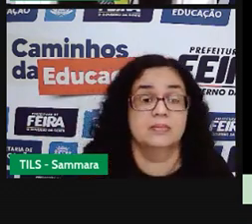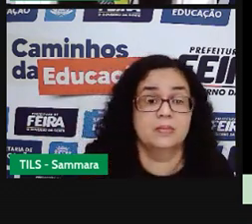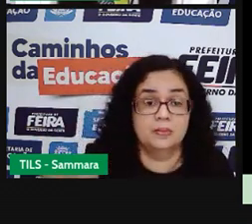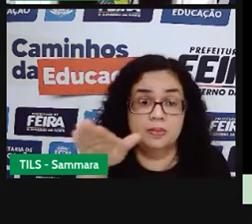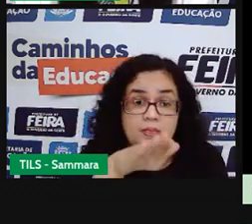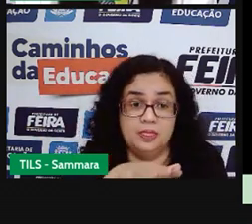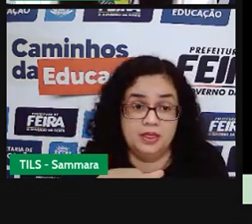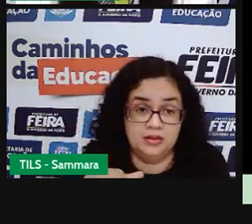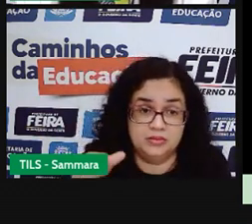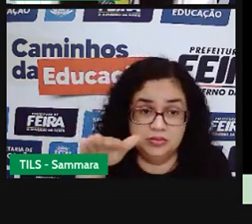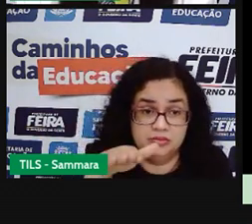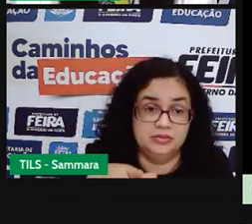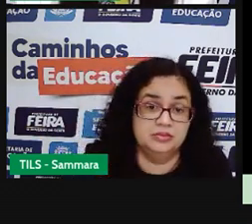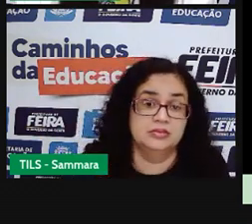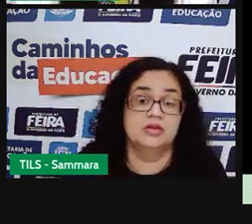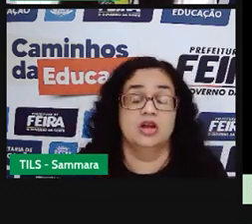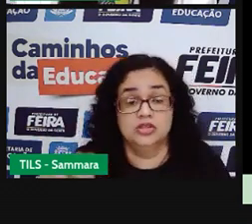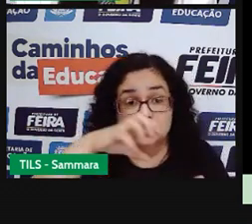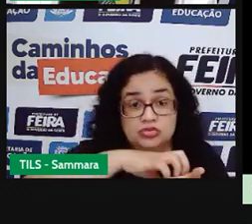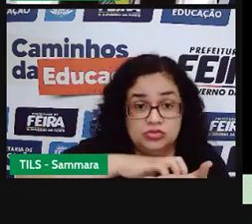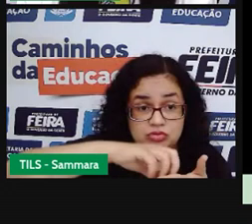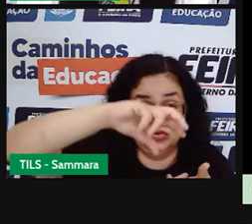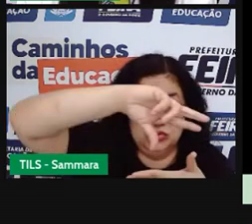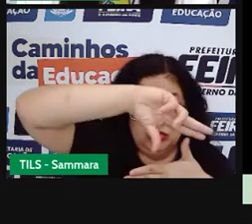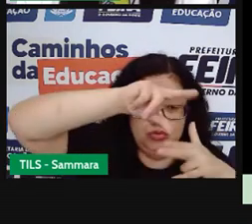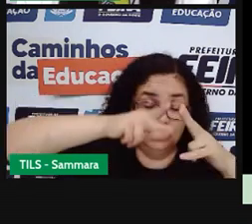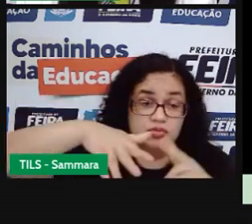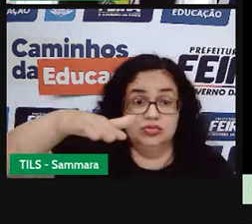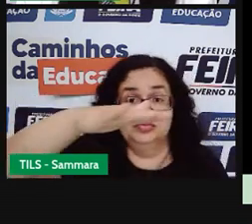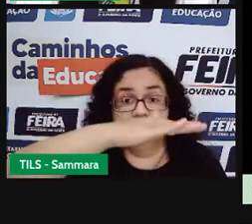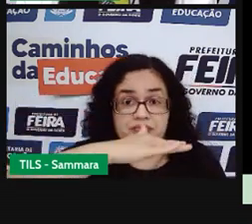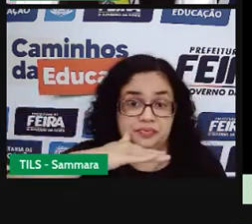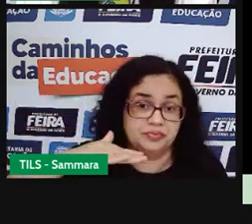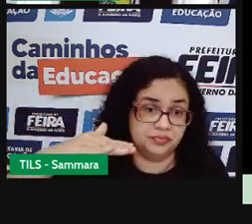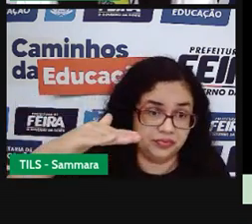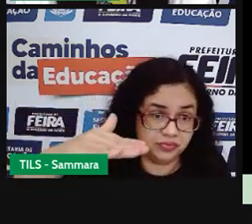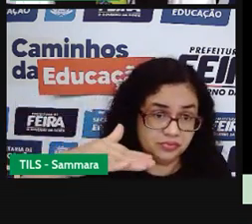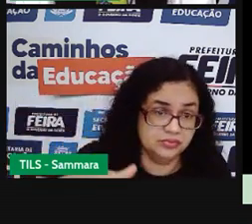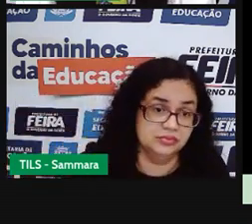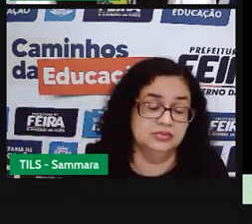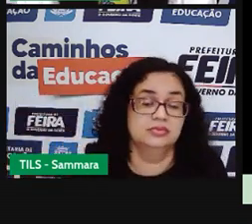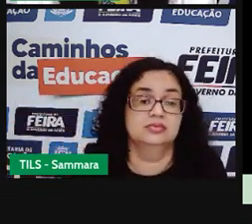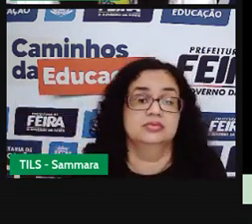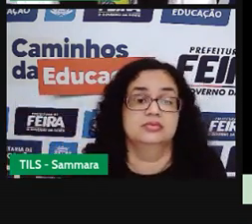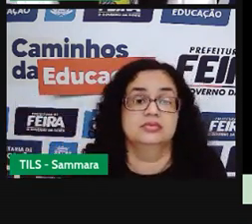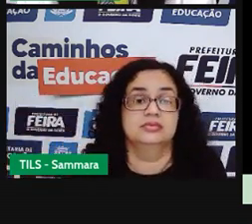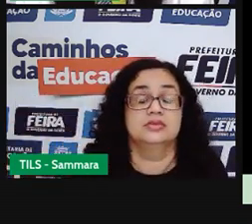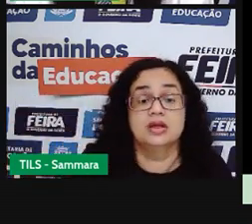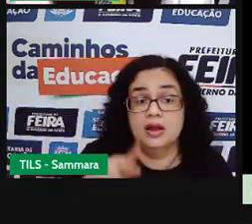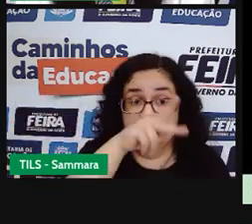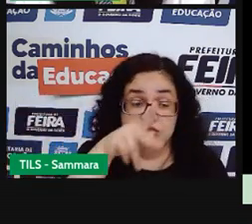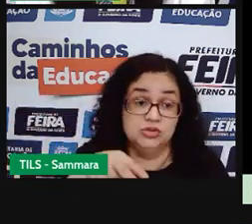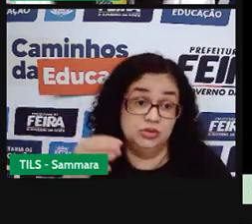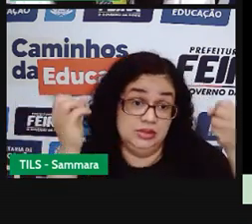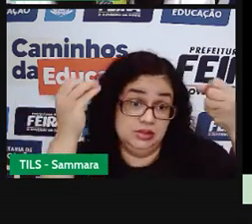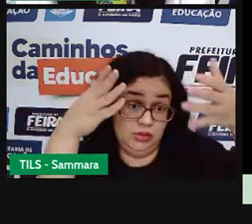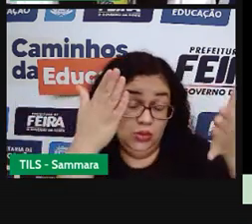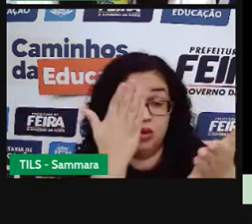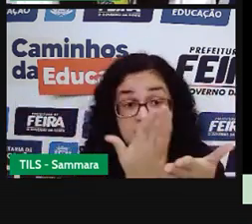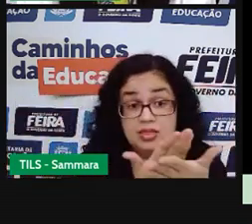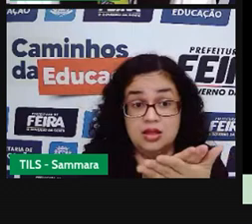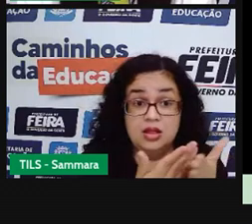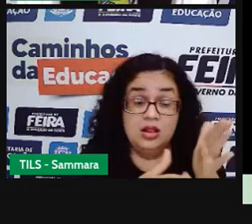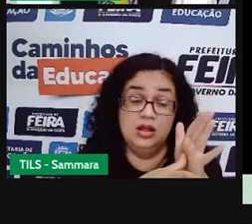das figuras geométricas tridimensionais para quando a pro falou na aula anterior gente falou das figuras geométricas